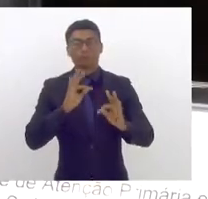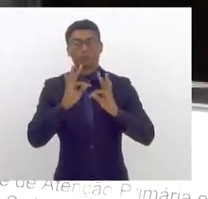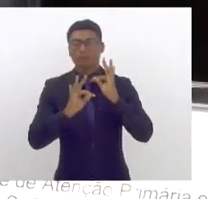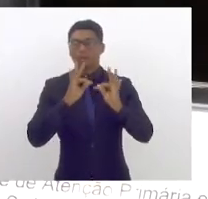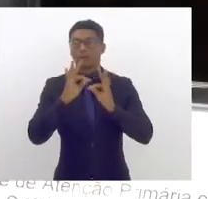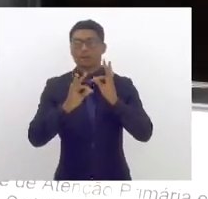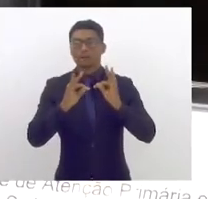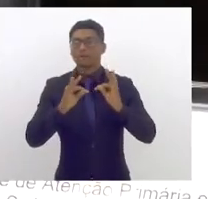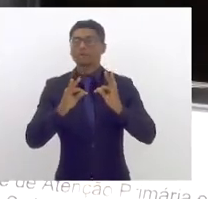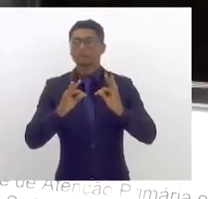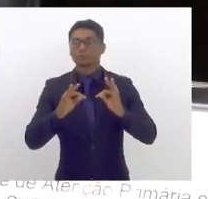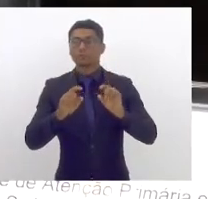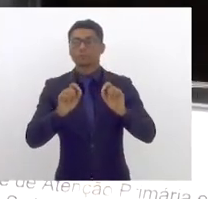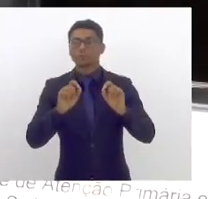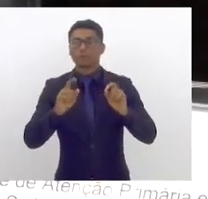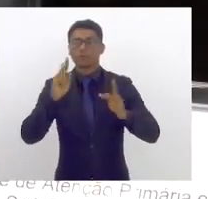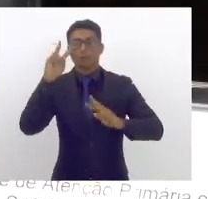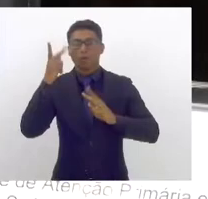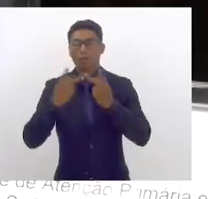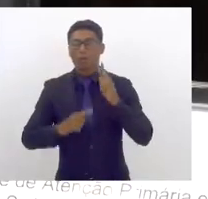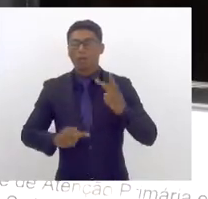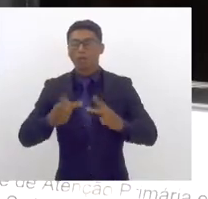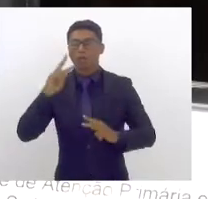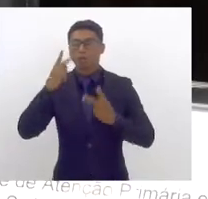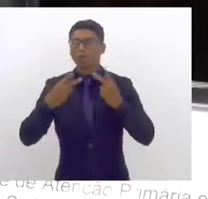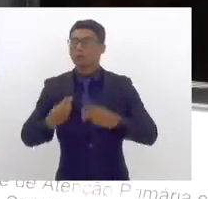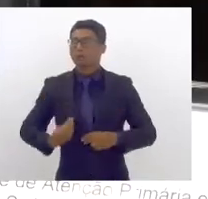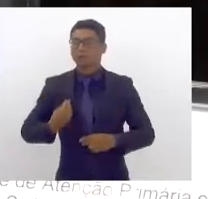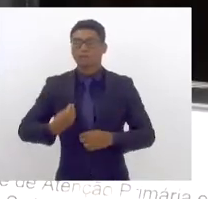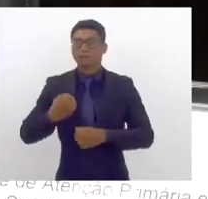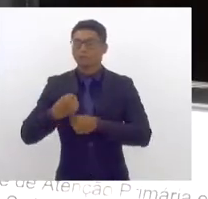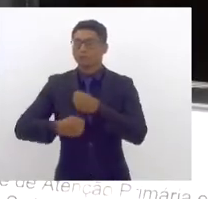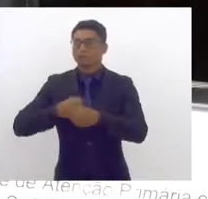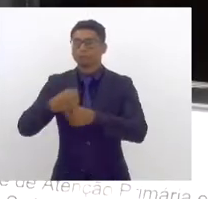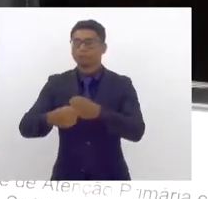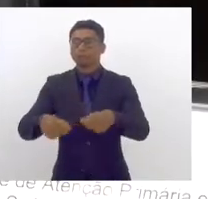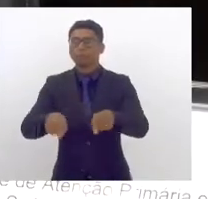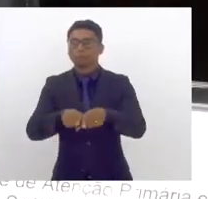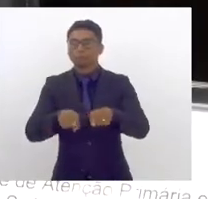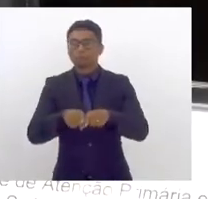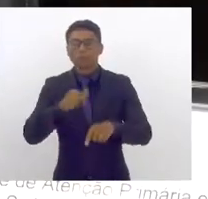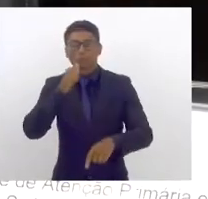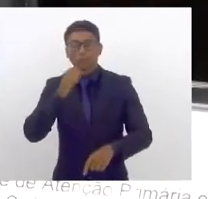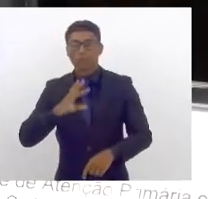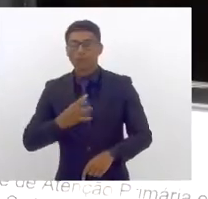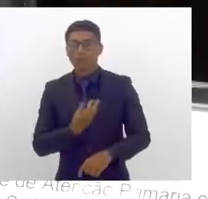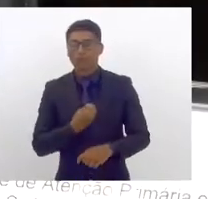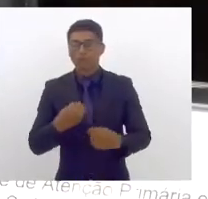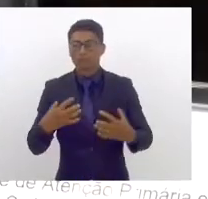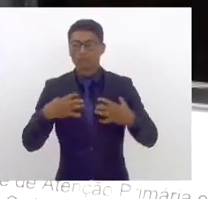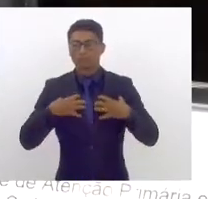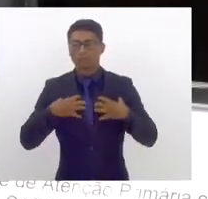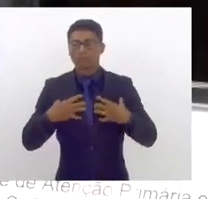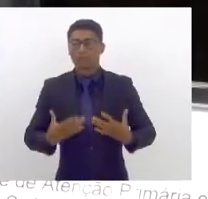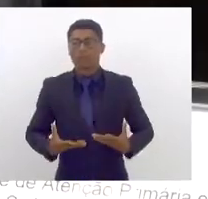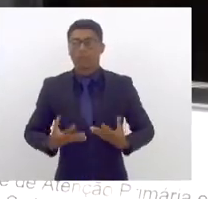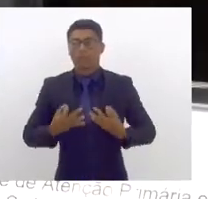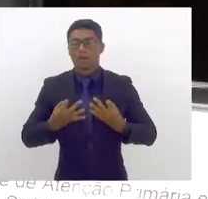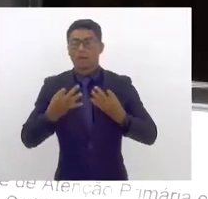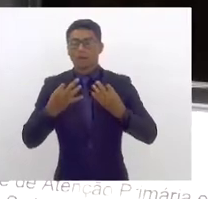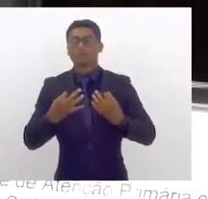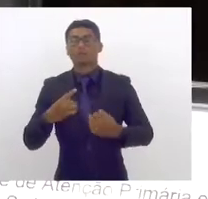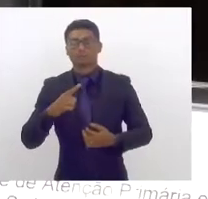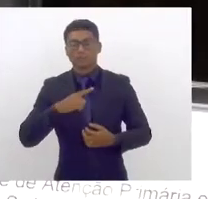hormonal para toda vida e o índice de câncer de mama e mulheres transssexuais ele é muito alto sobretudo porque